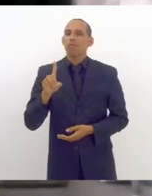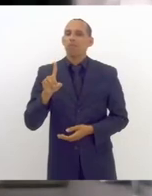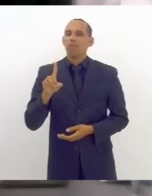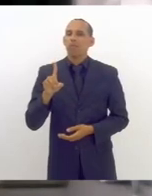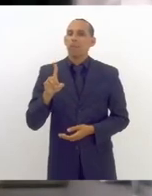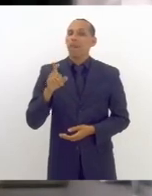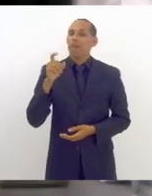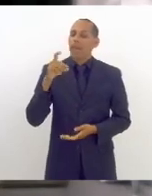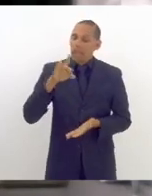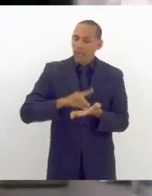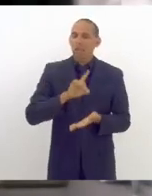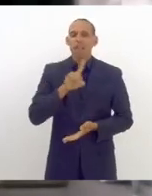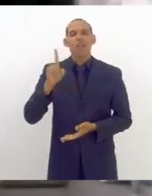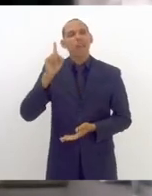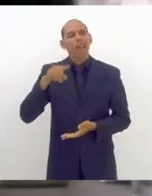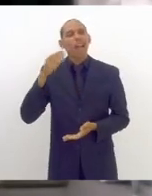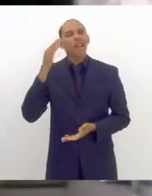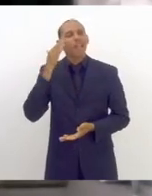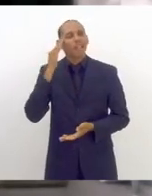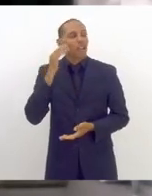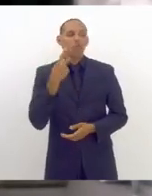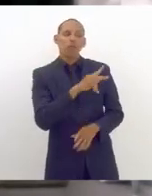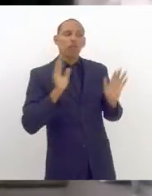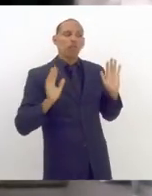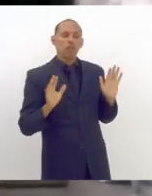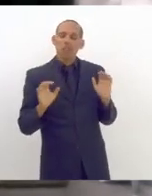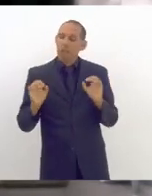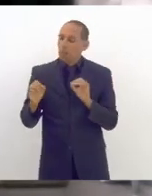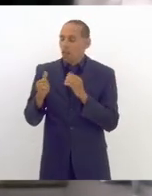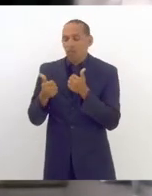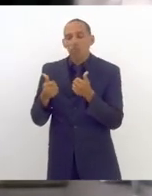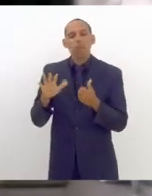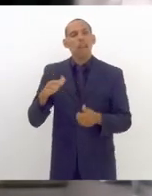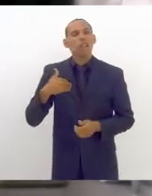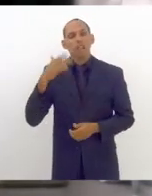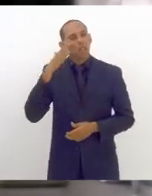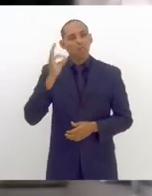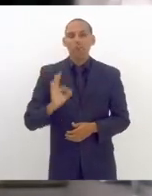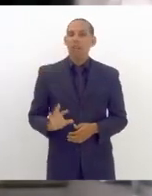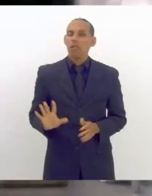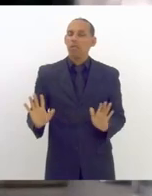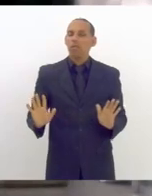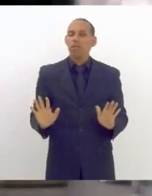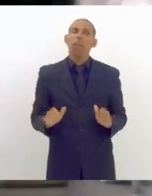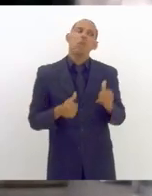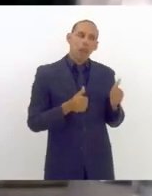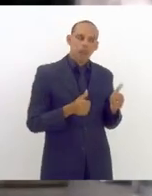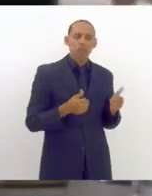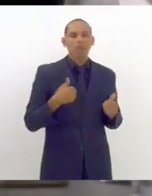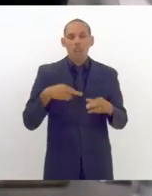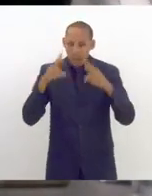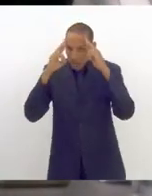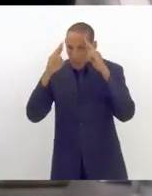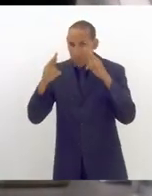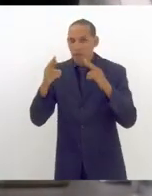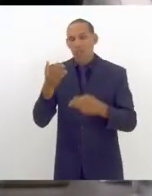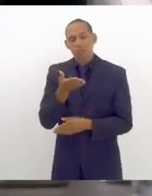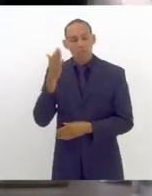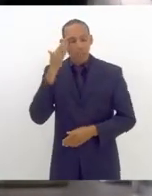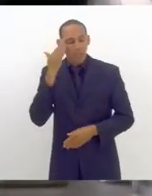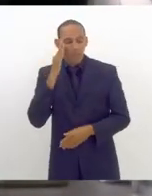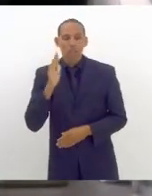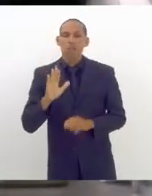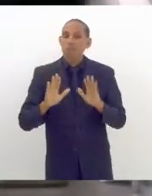é verdade isso é entendimento do Senhor mas o meu entendimento Não é esse então aí tudo bem com vocês